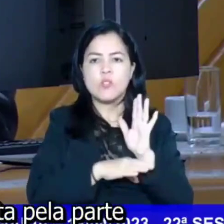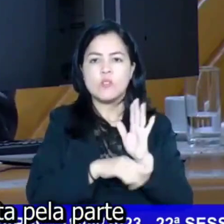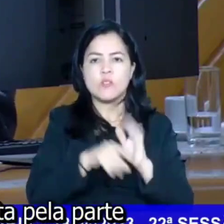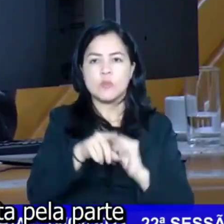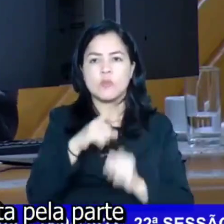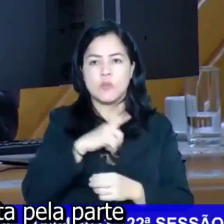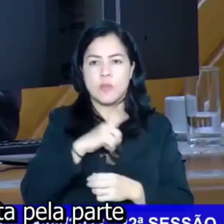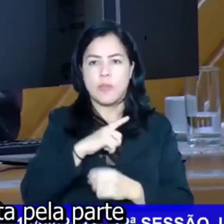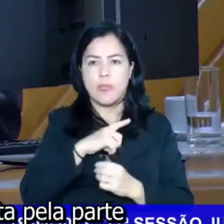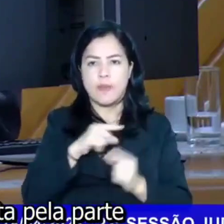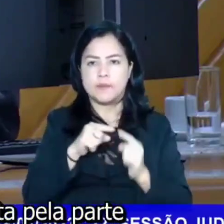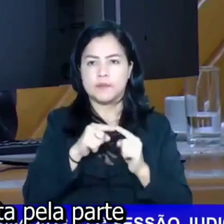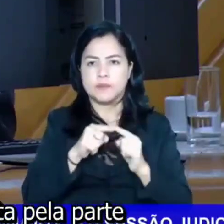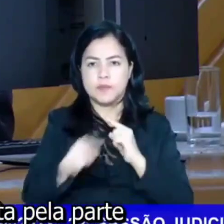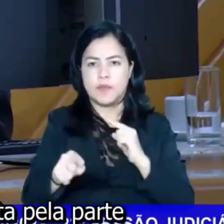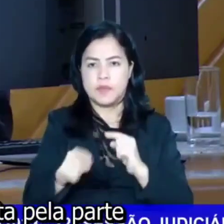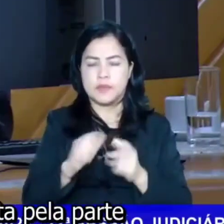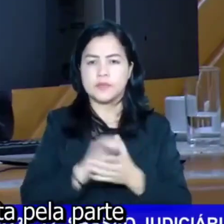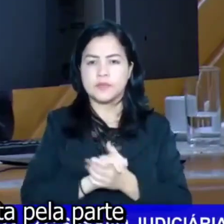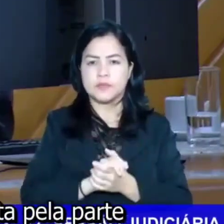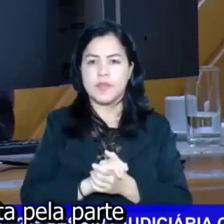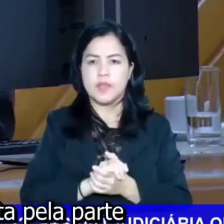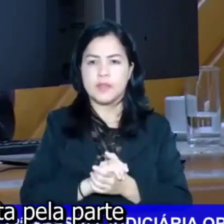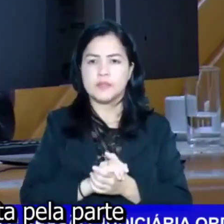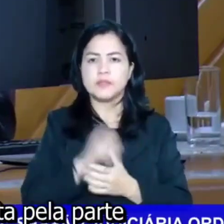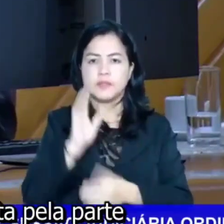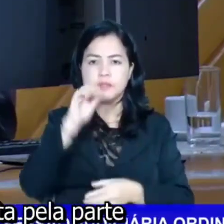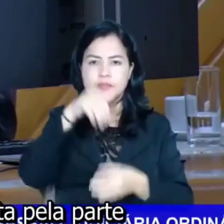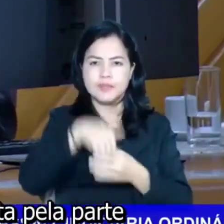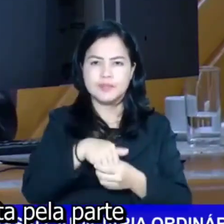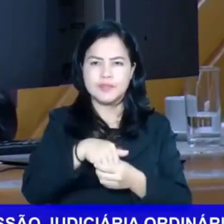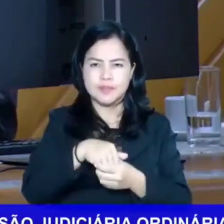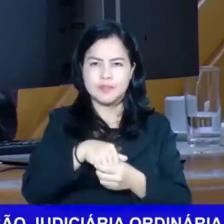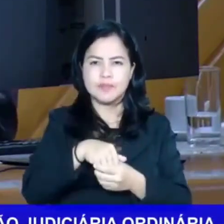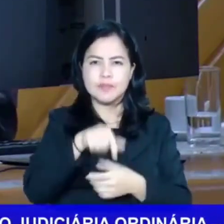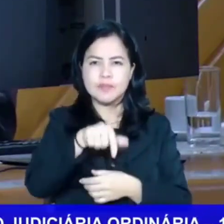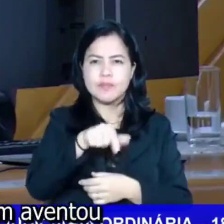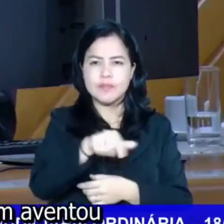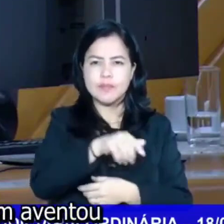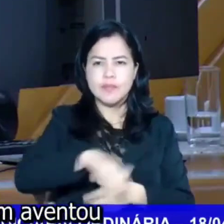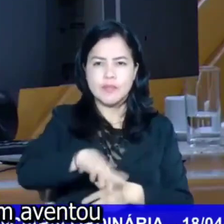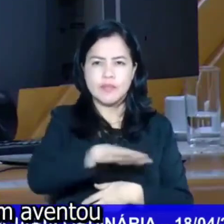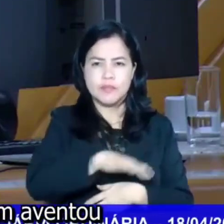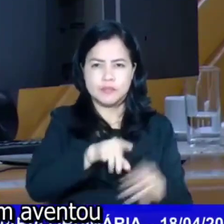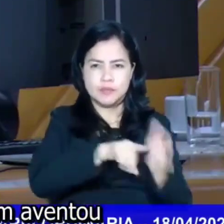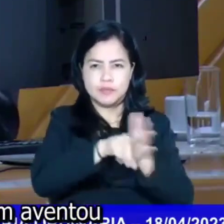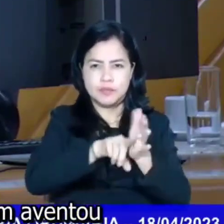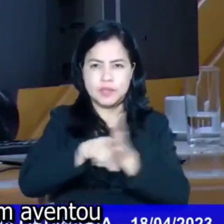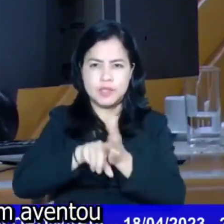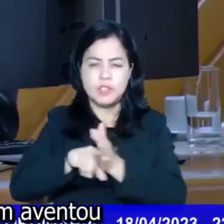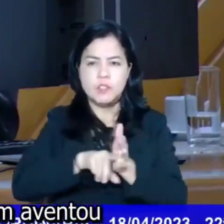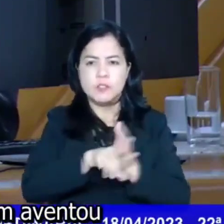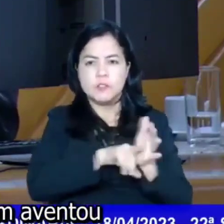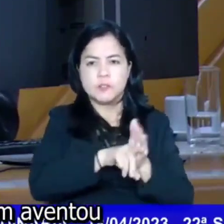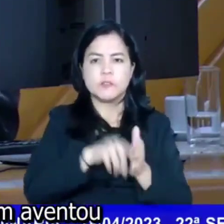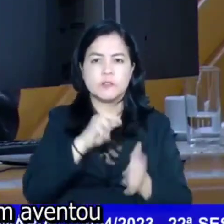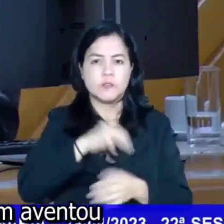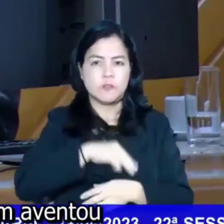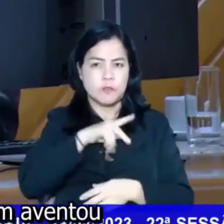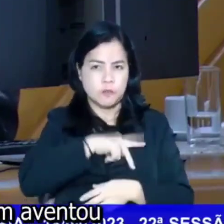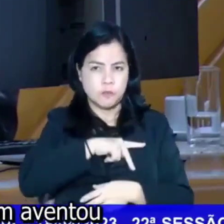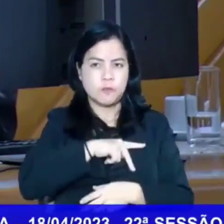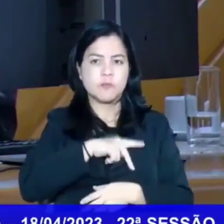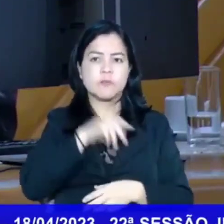se extrai a inadequação da via eleita pela parte investigante. O Ministério Público Eleitoral